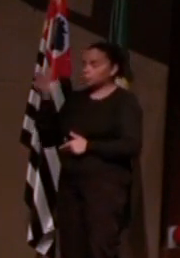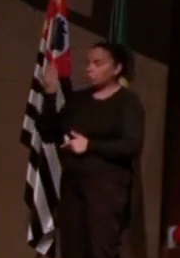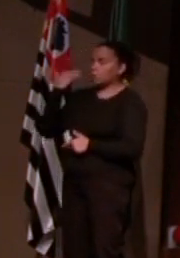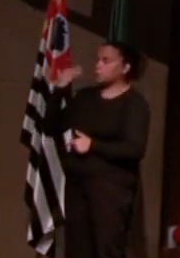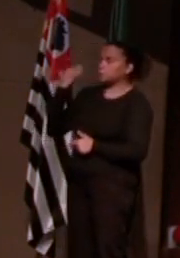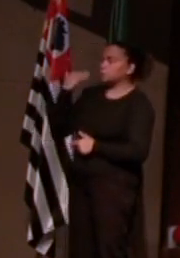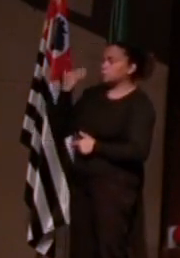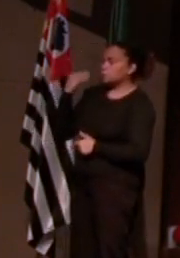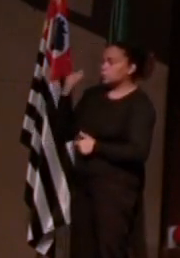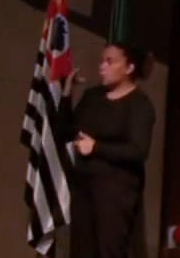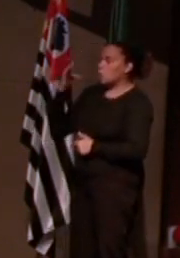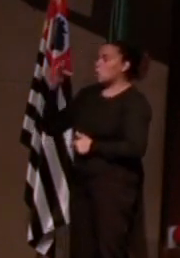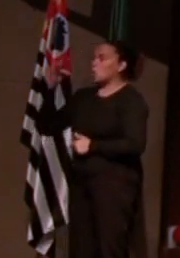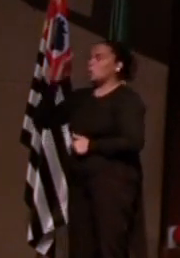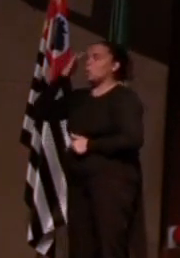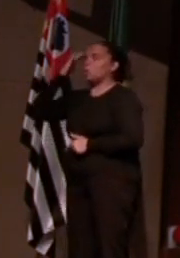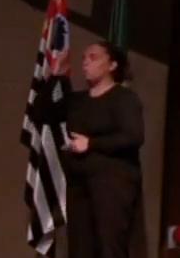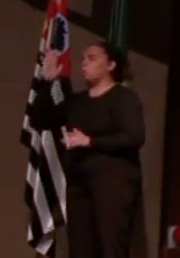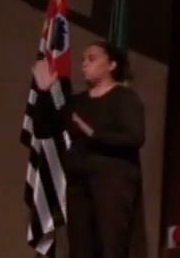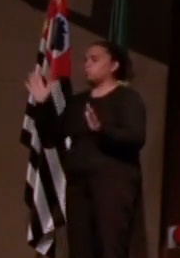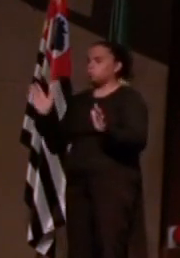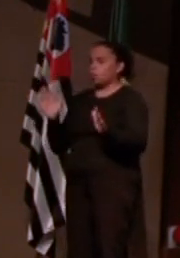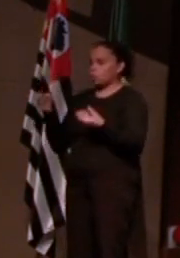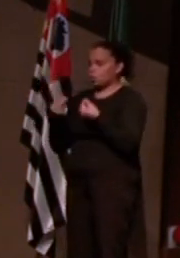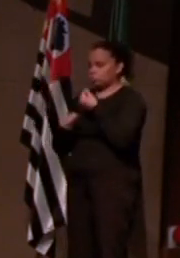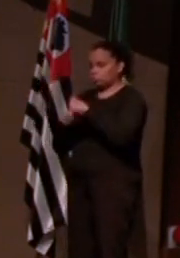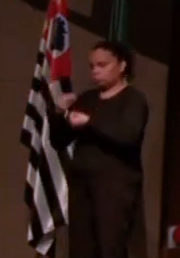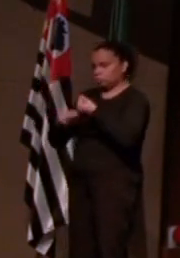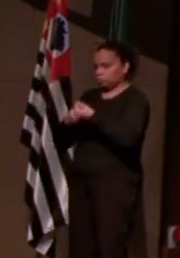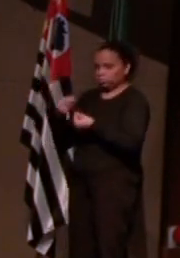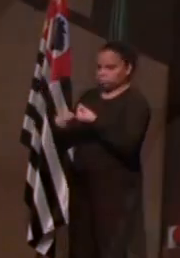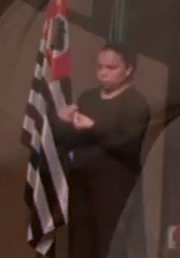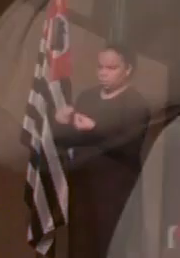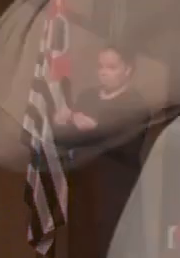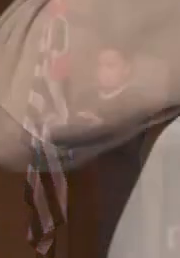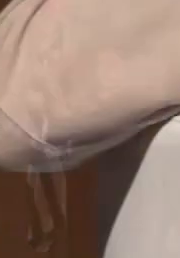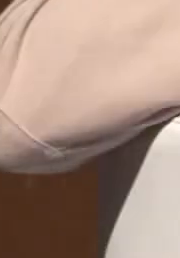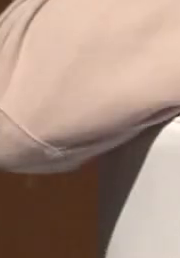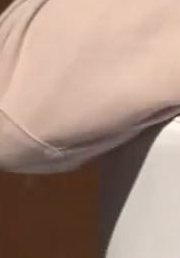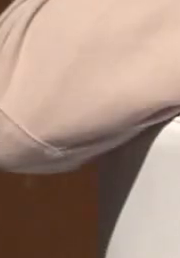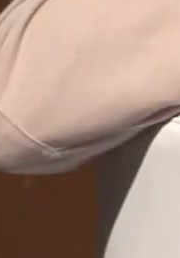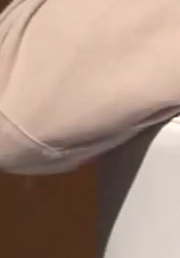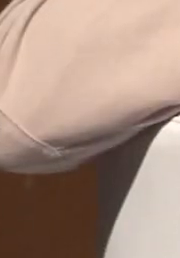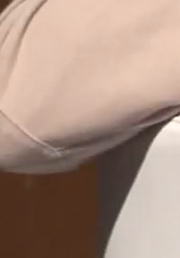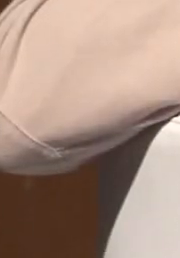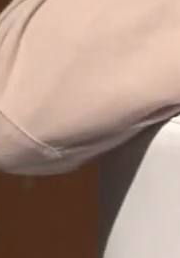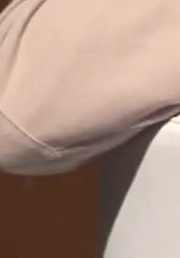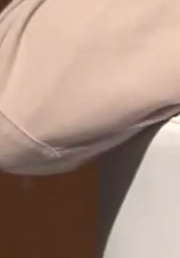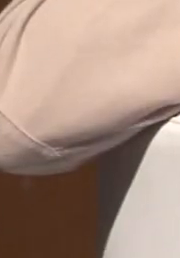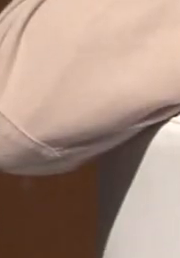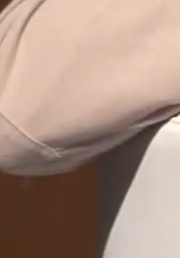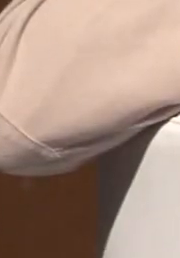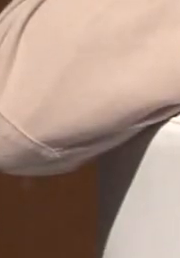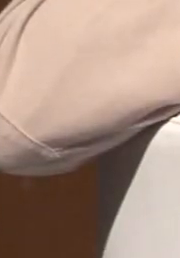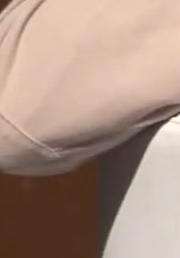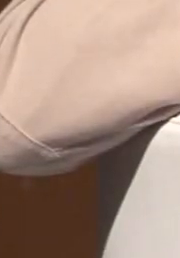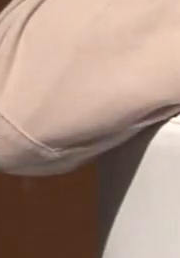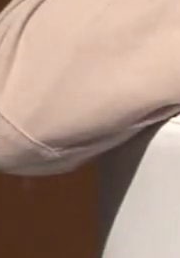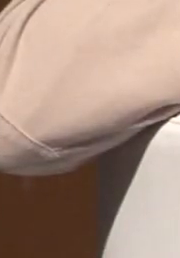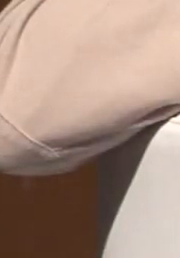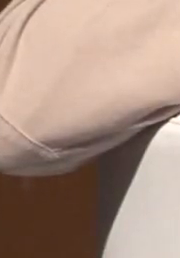futurísticas, para enfrentar o presente e revelar nosso destino coletivo, comum. Reconhecer os problemas do antropoceno,